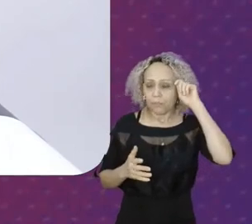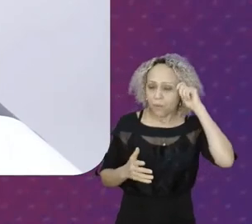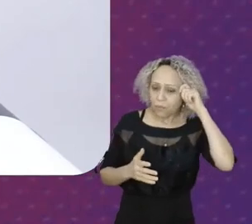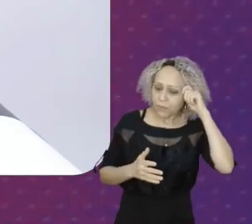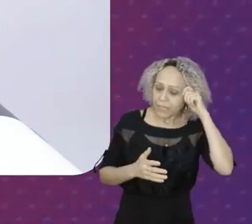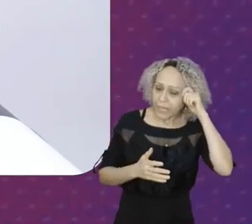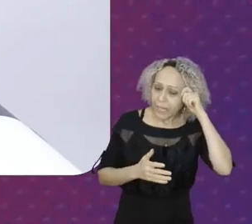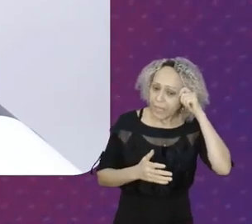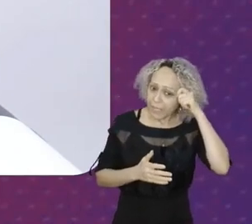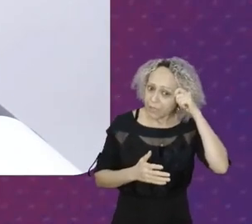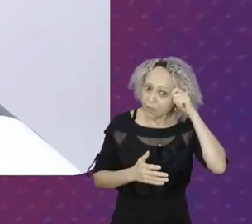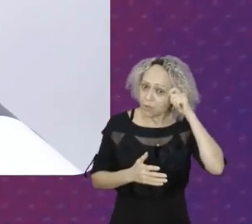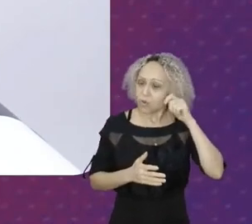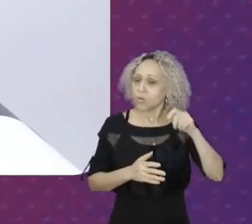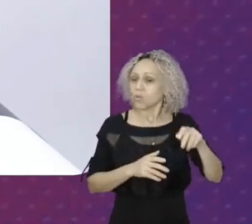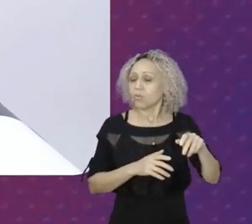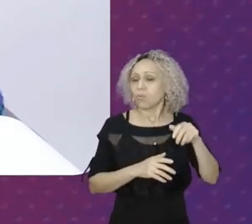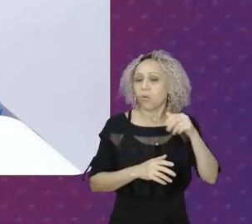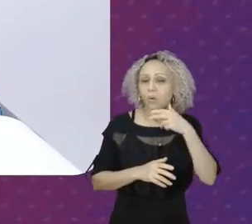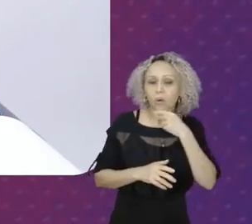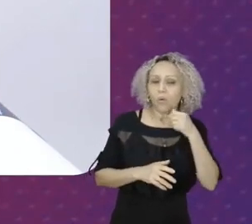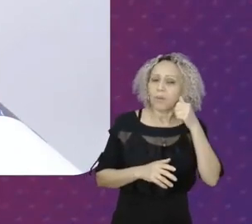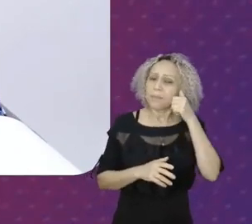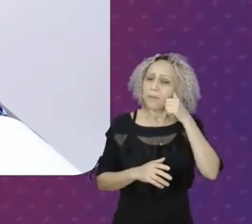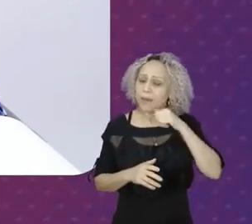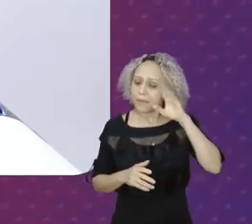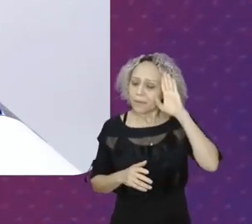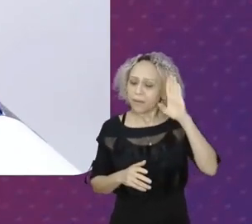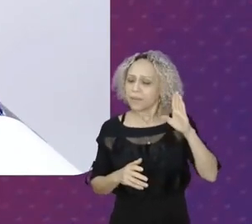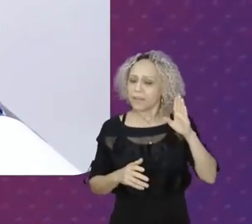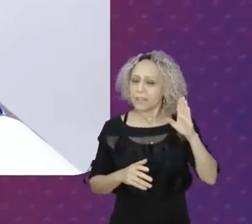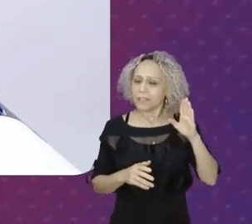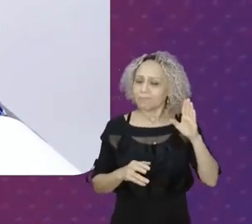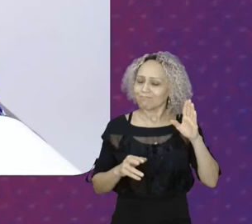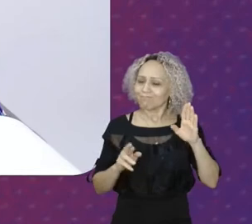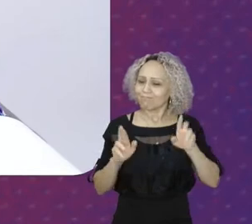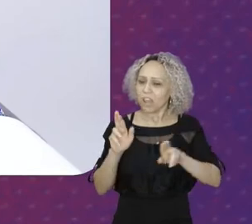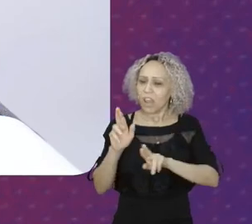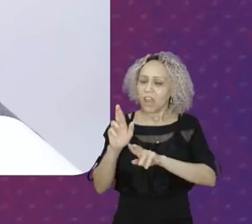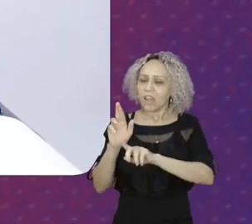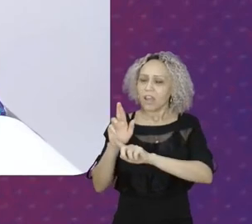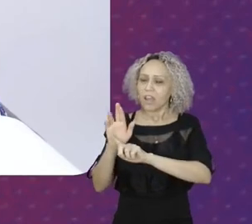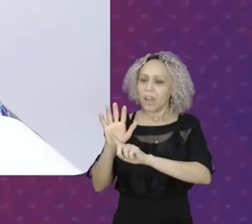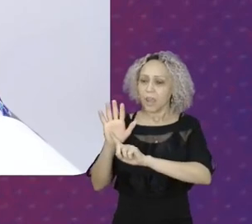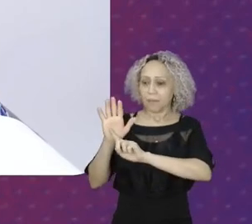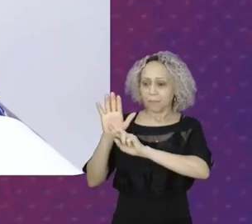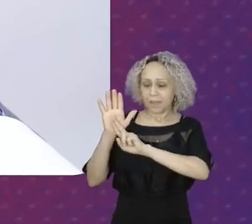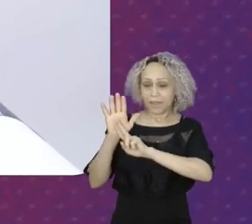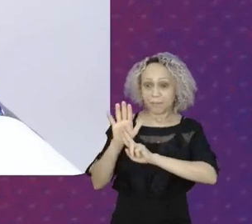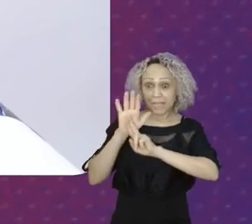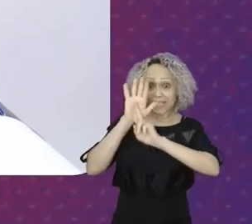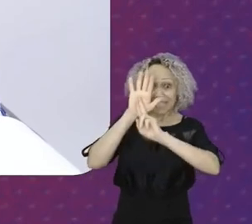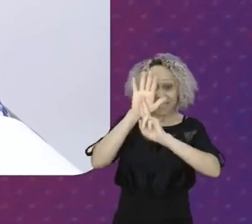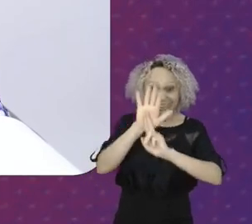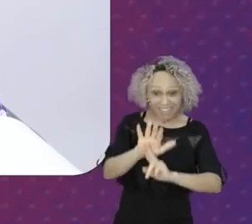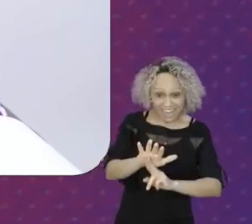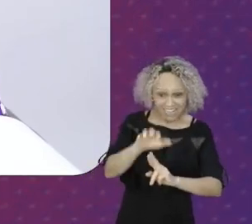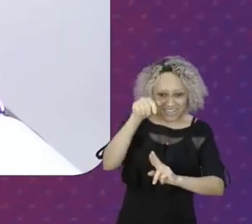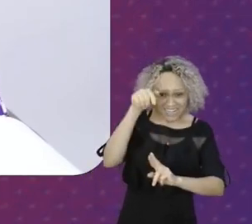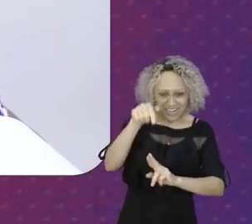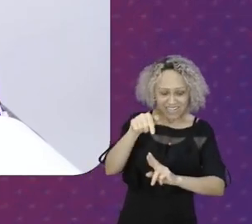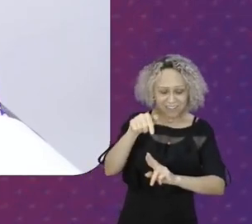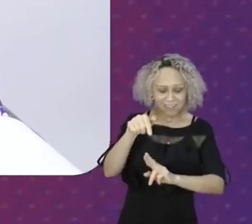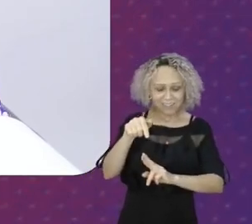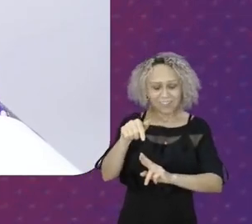de protagonismo e de gestão dessas políticas públicas. E o Estado brasileiro, ele